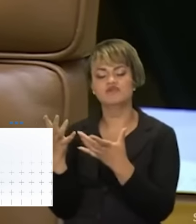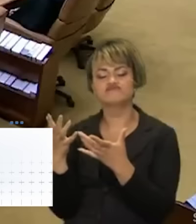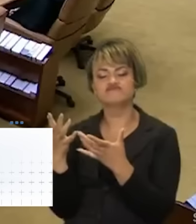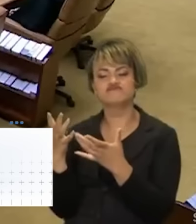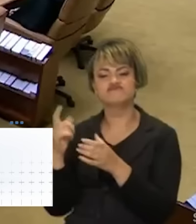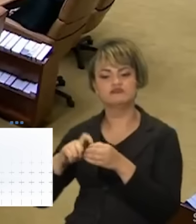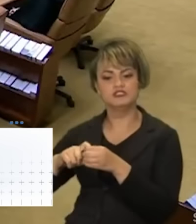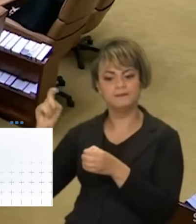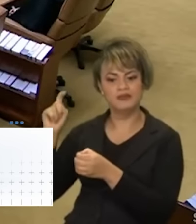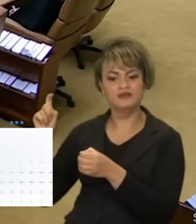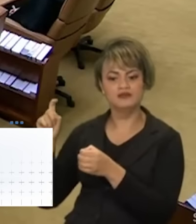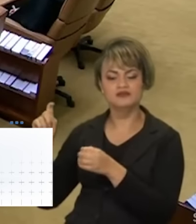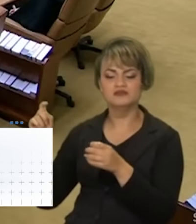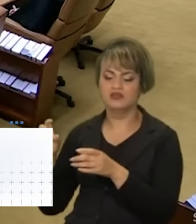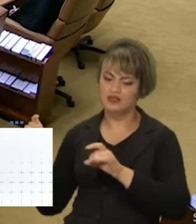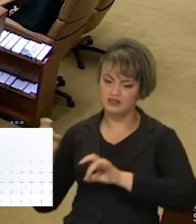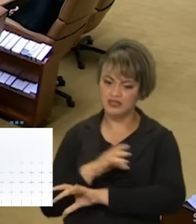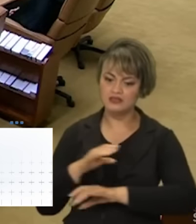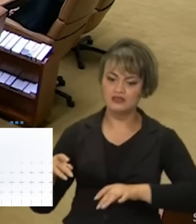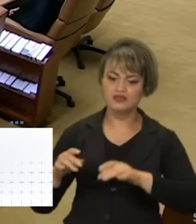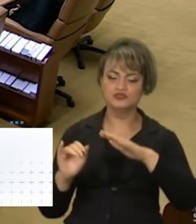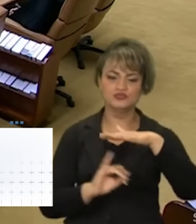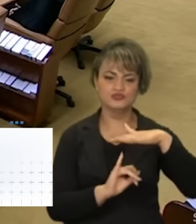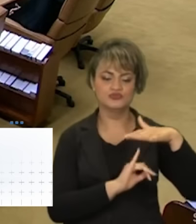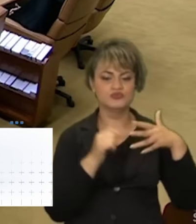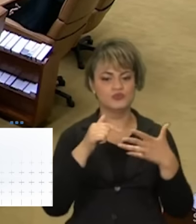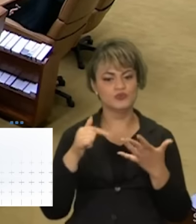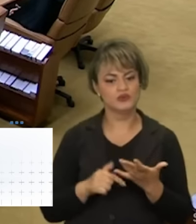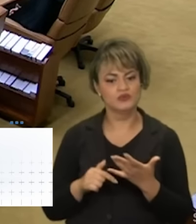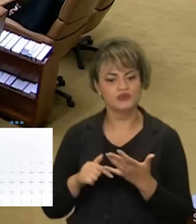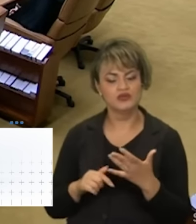independência e a integridade das instituições